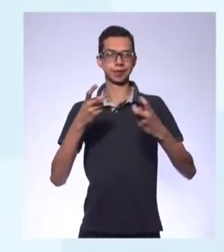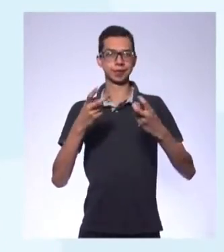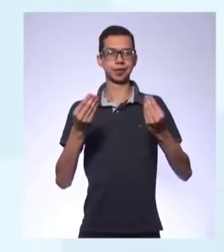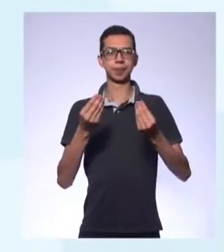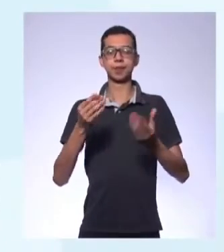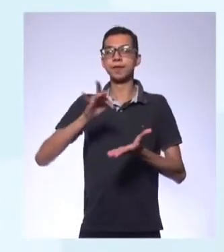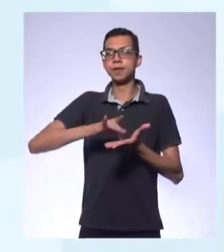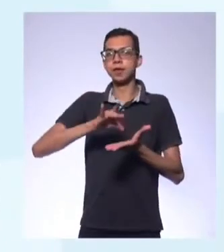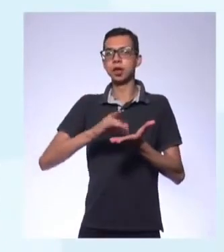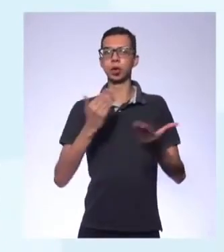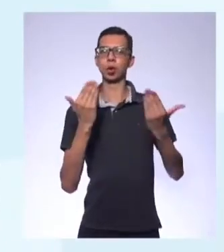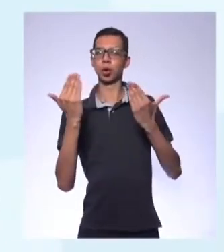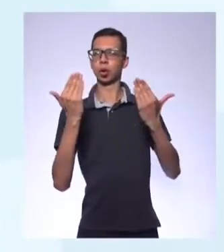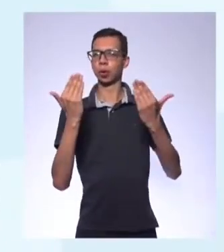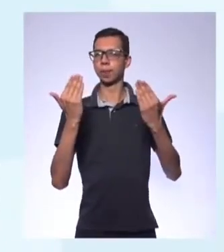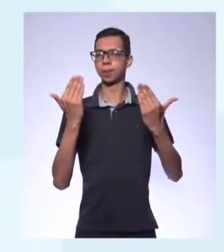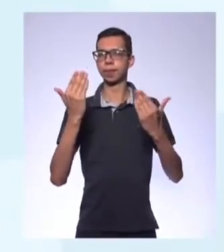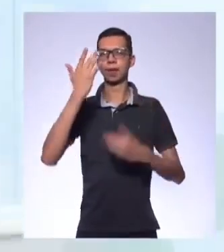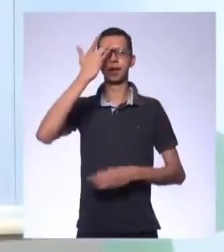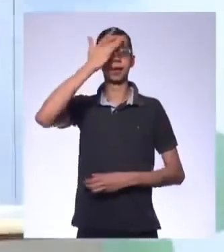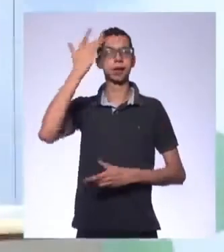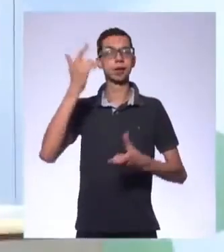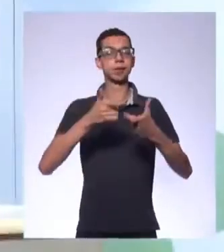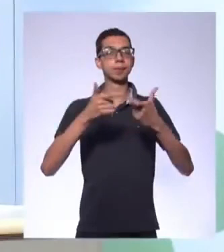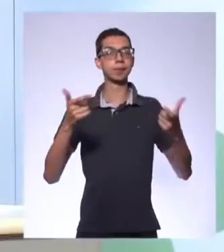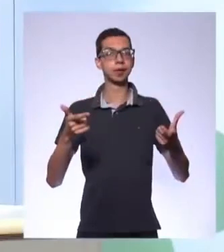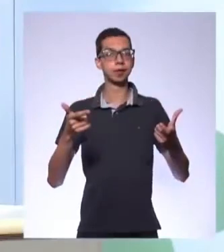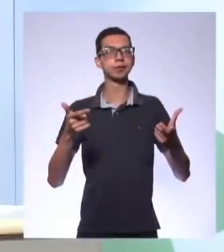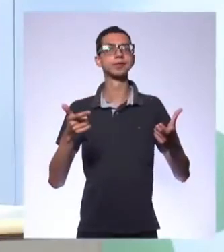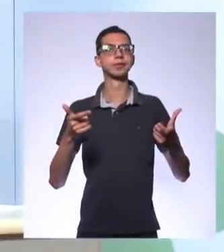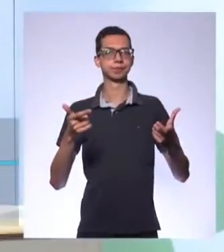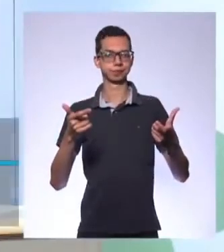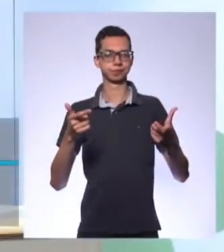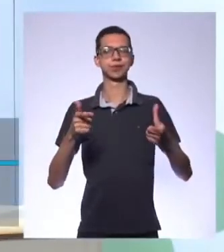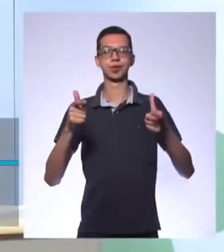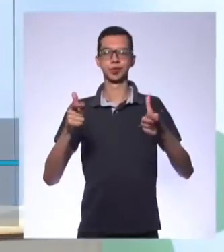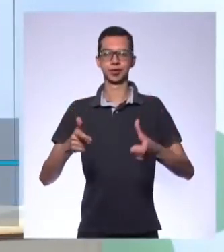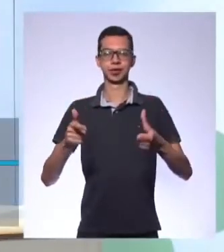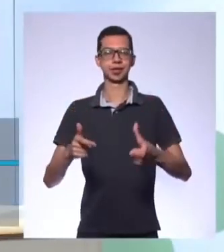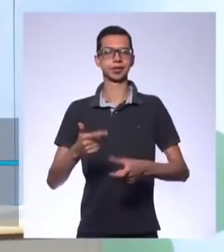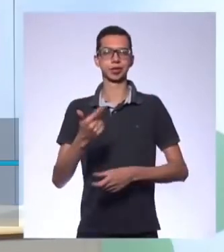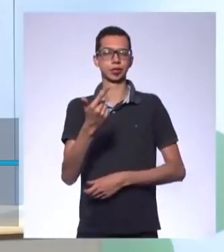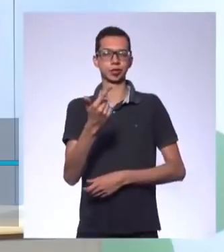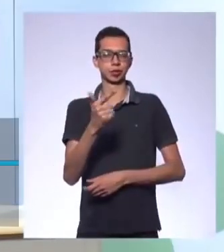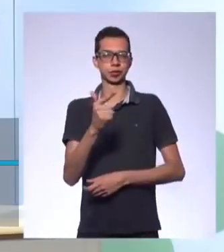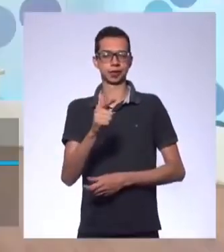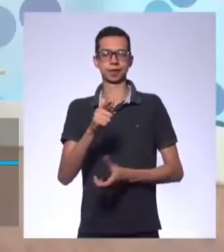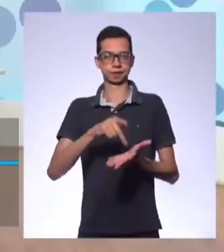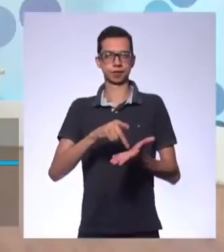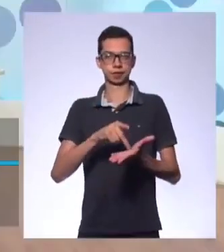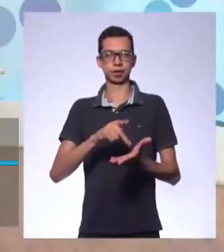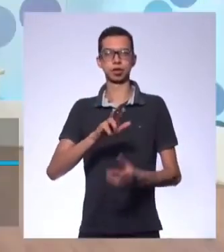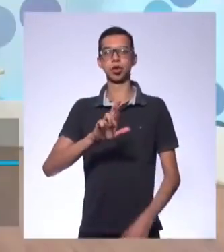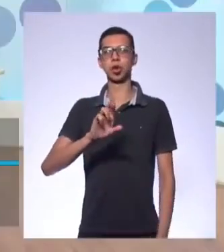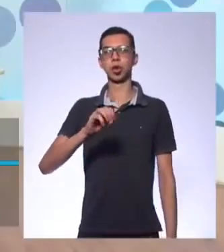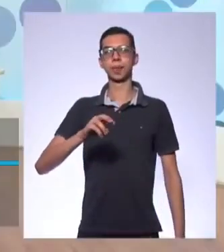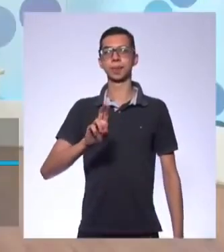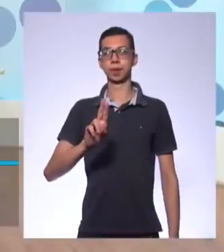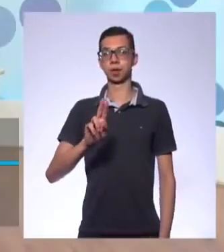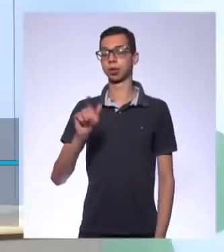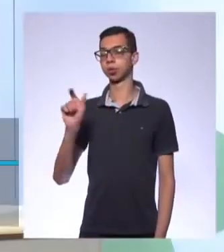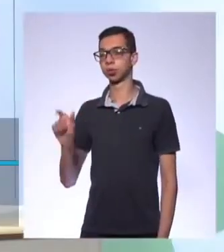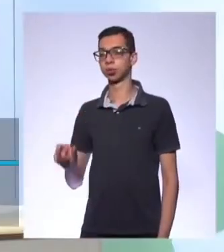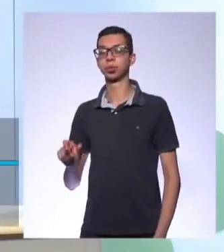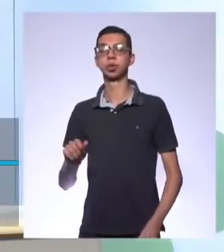e realidade, o pessoal fica ali. Então, não existe, a Romeu e Julieta não existiram mesmo, né? Mas as